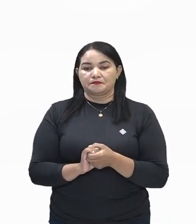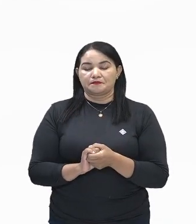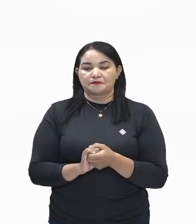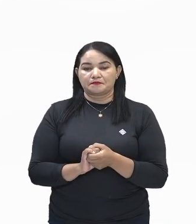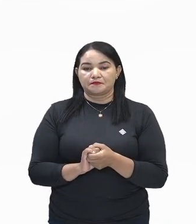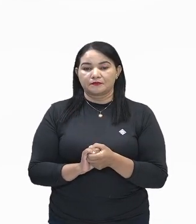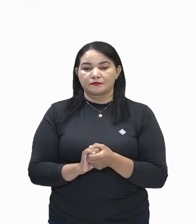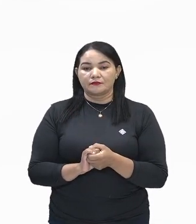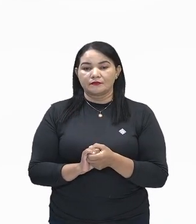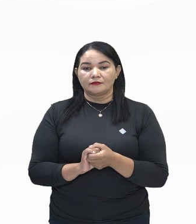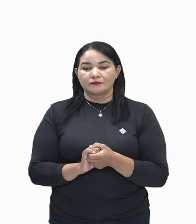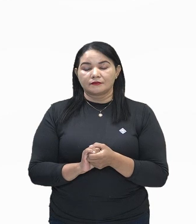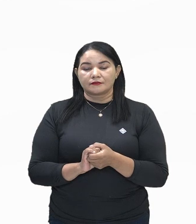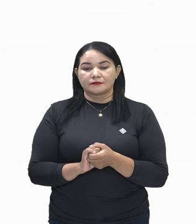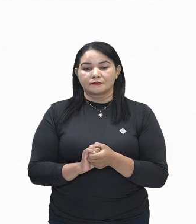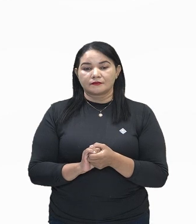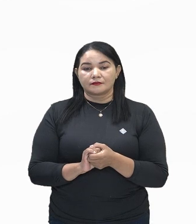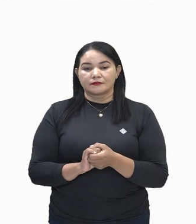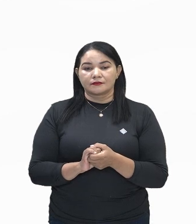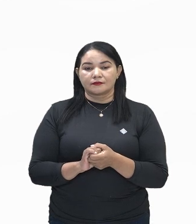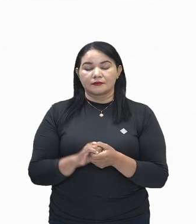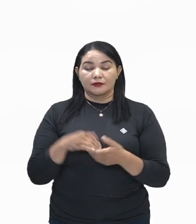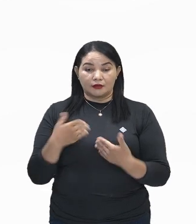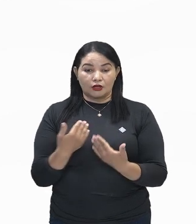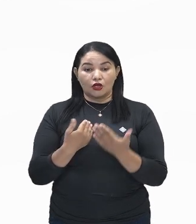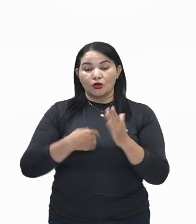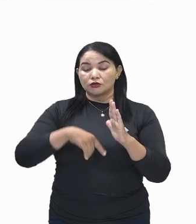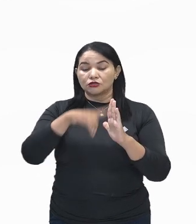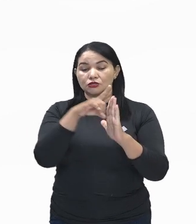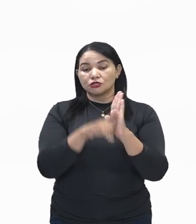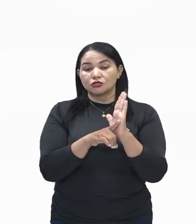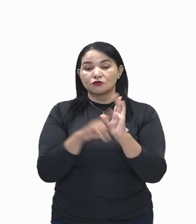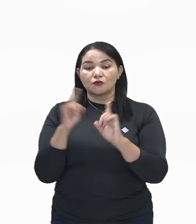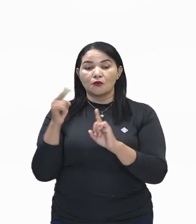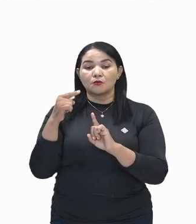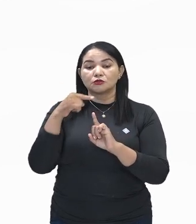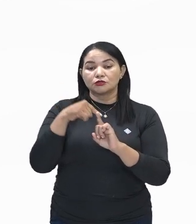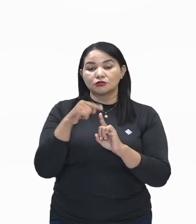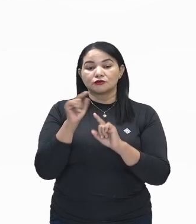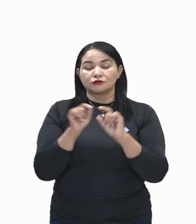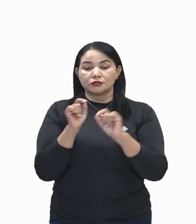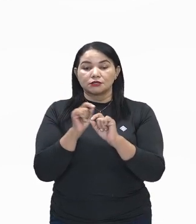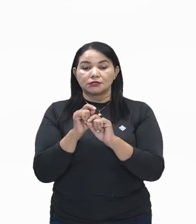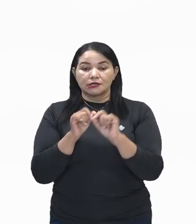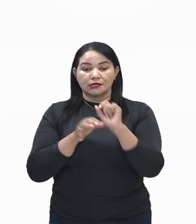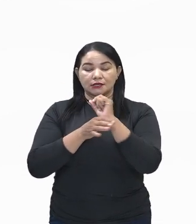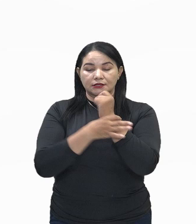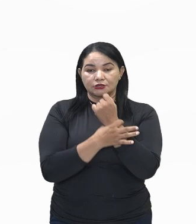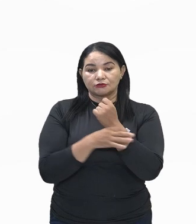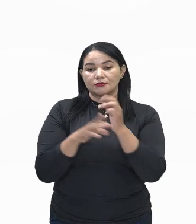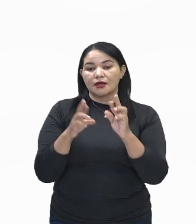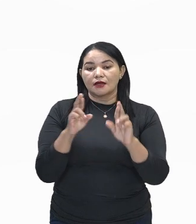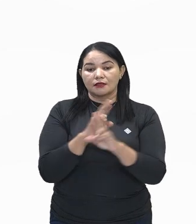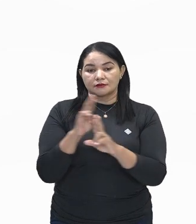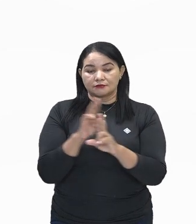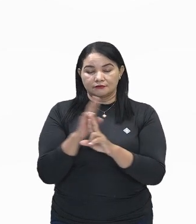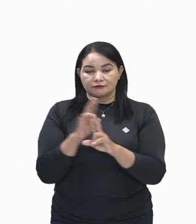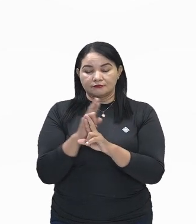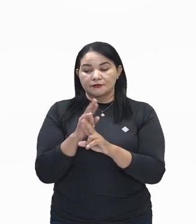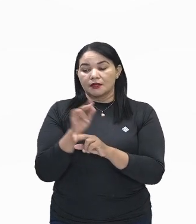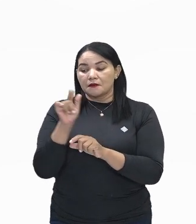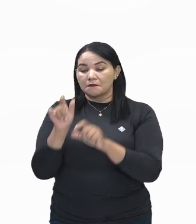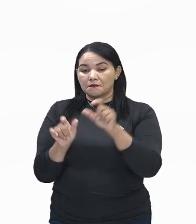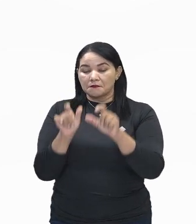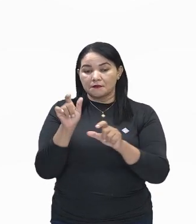Esses direitos, então, ele tem por objetivo garantir o quê? O relacionamento entre as pessoas, para que